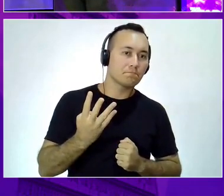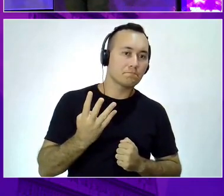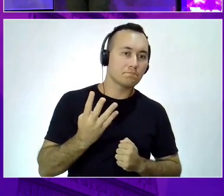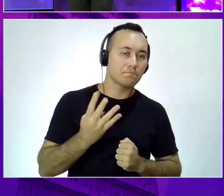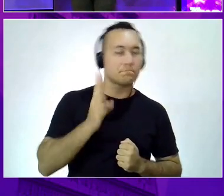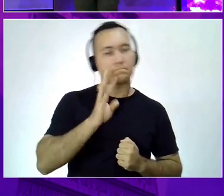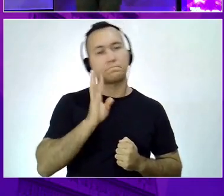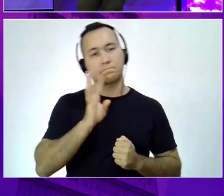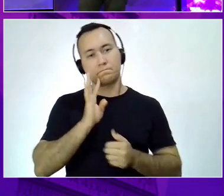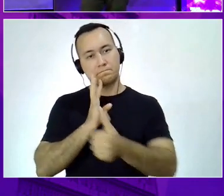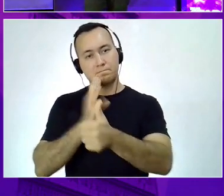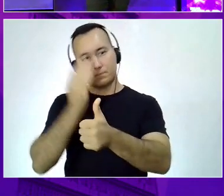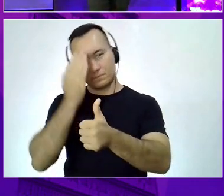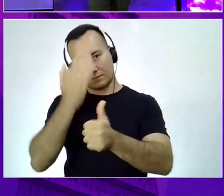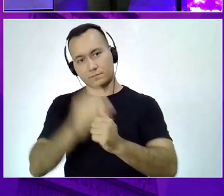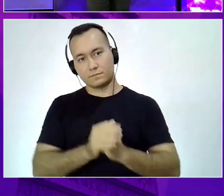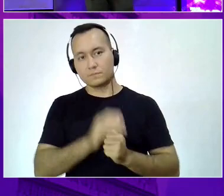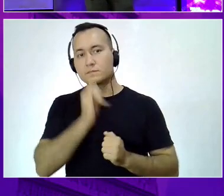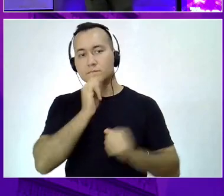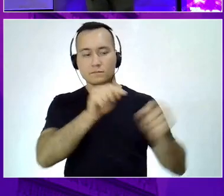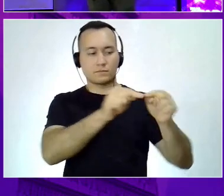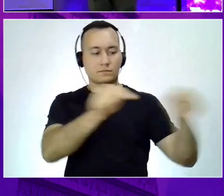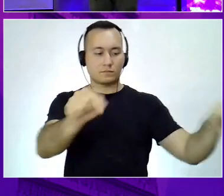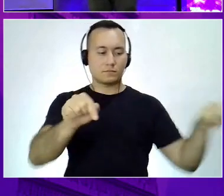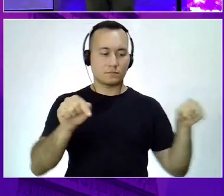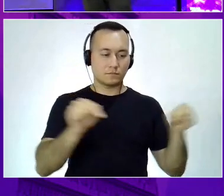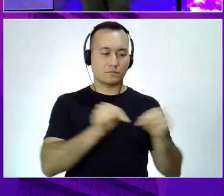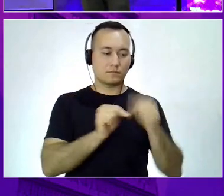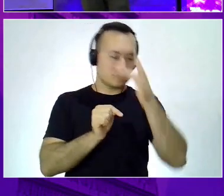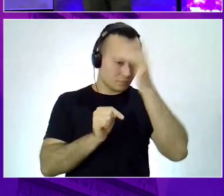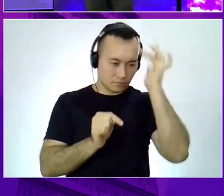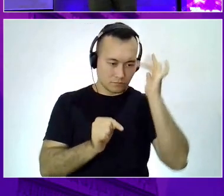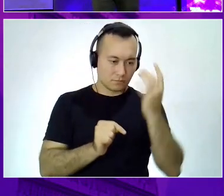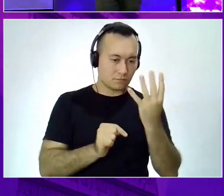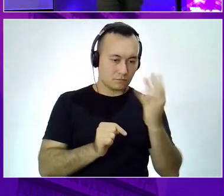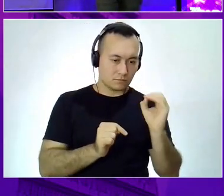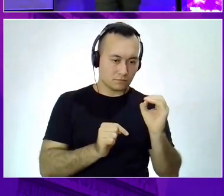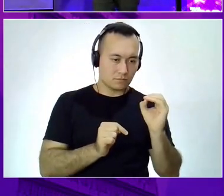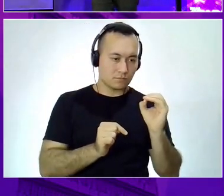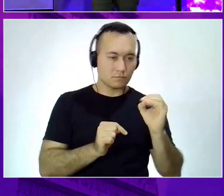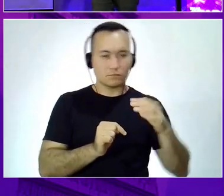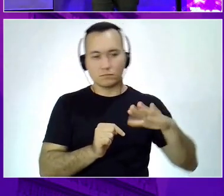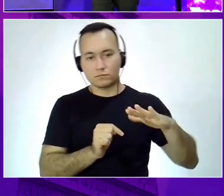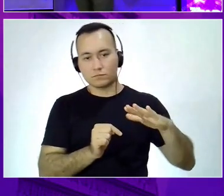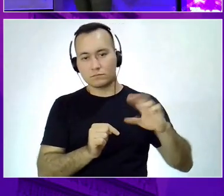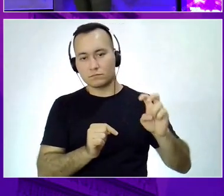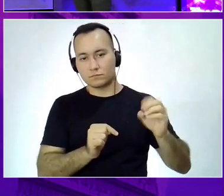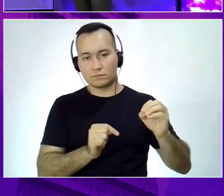pode dizer que tem 40, entre 20, 40, 60 pessoas, enfim,